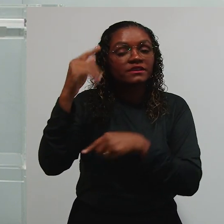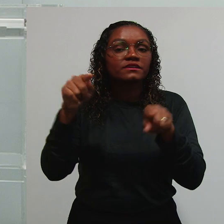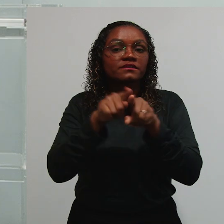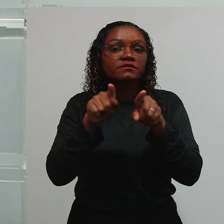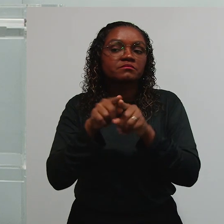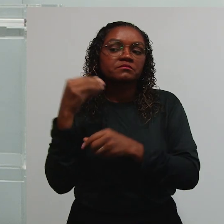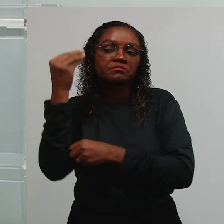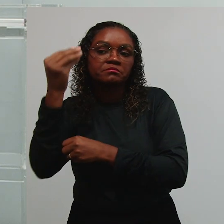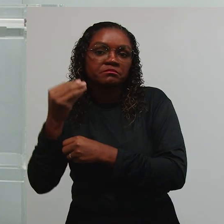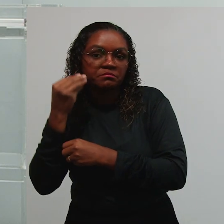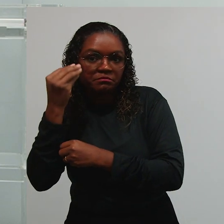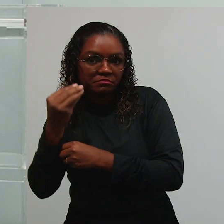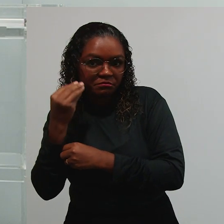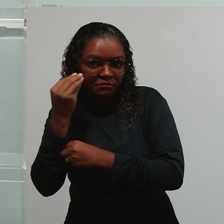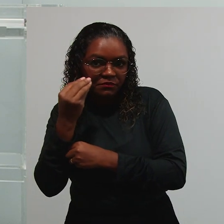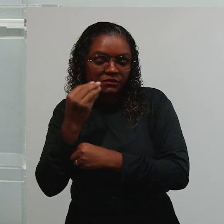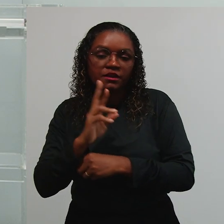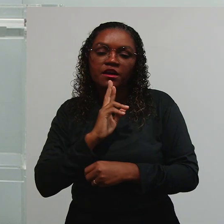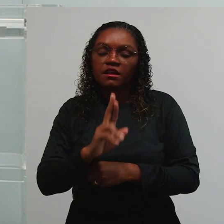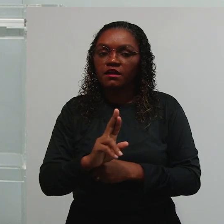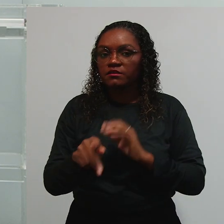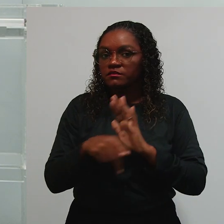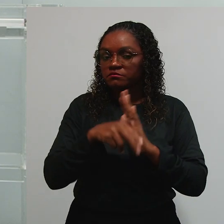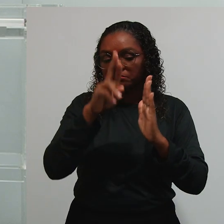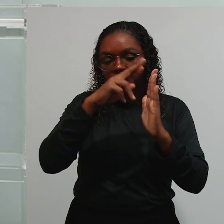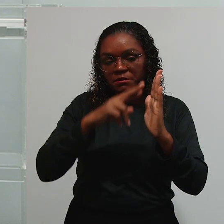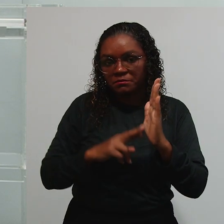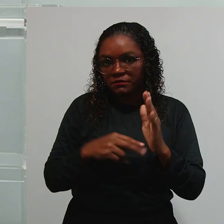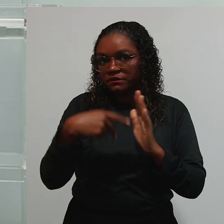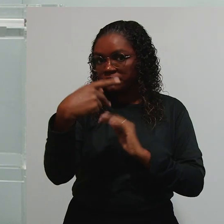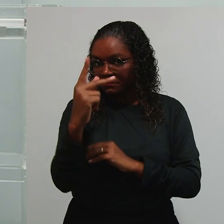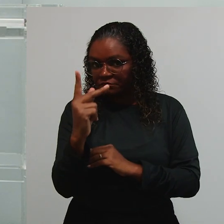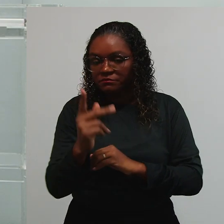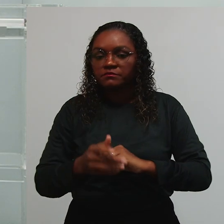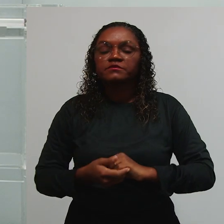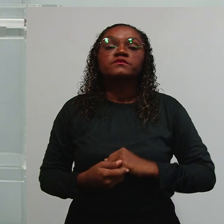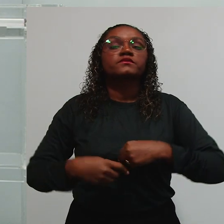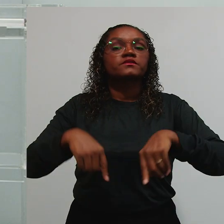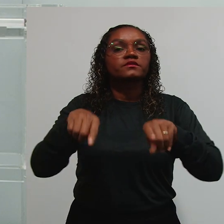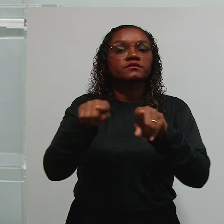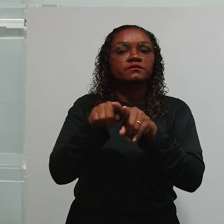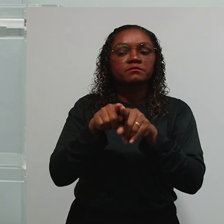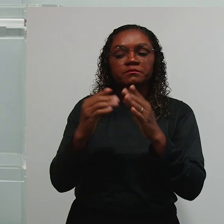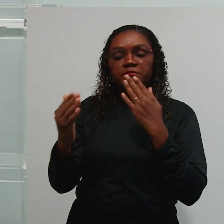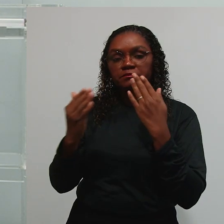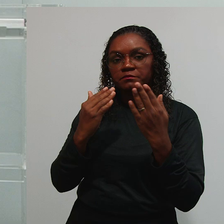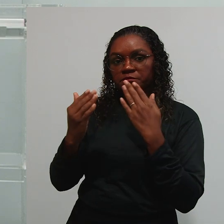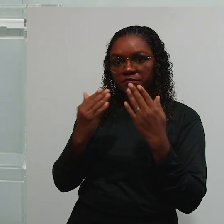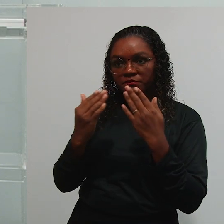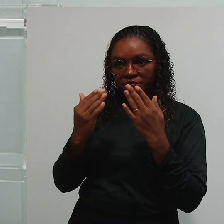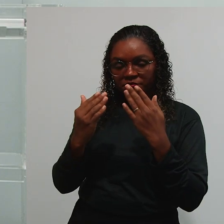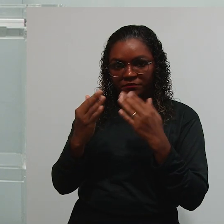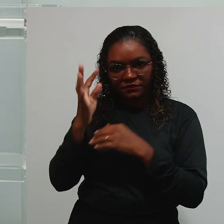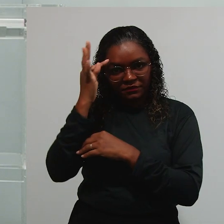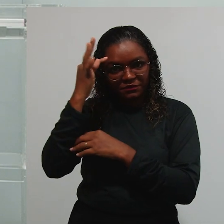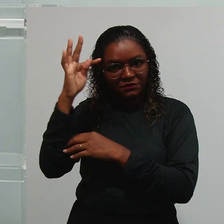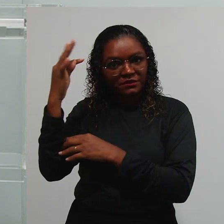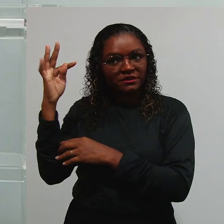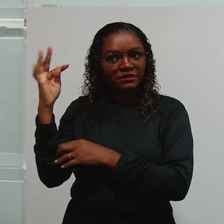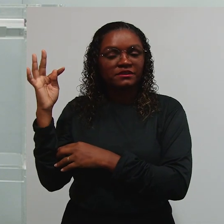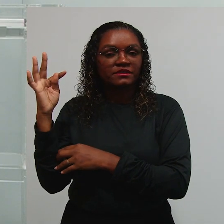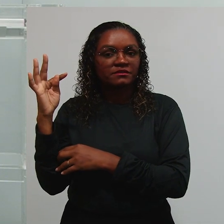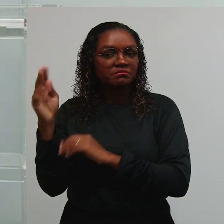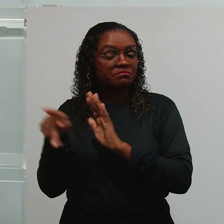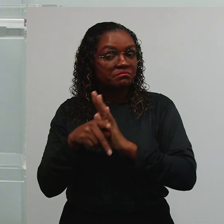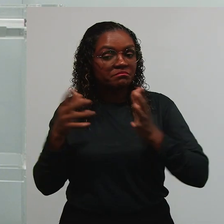a experiência e o seu relato, né? Geralmente o diálogo é entre o que você vivenciou à luz da teoria das